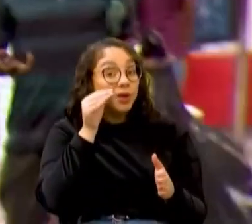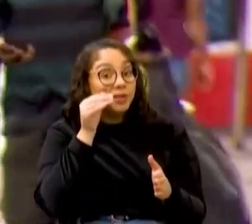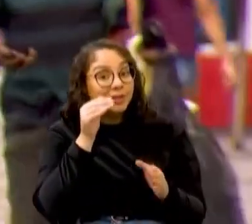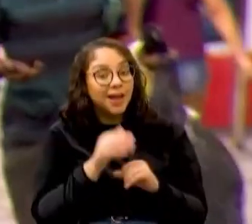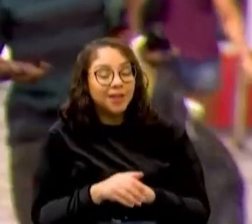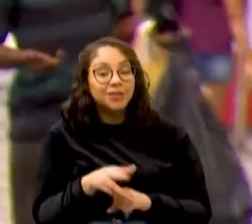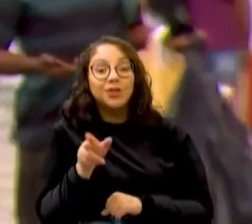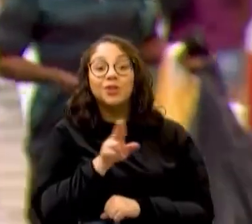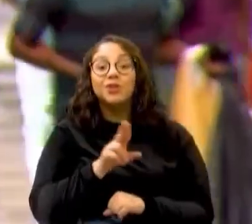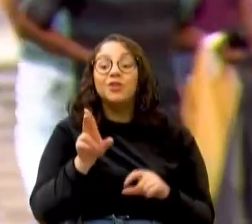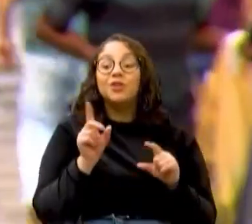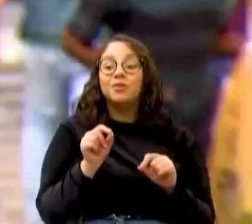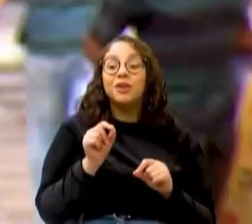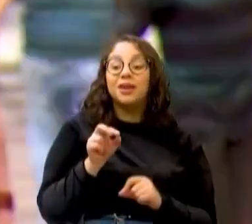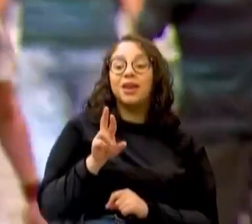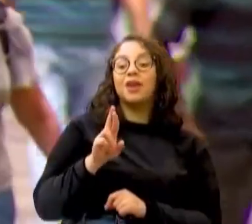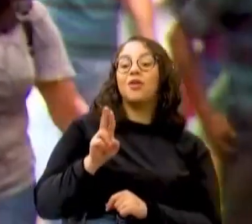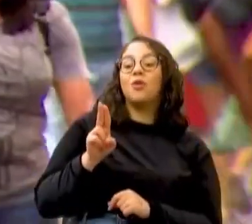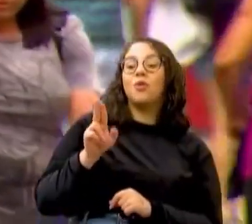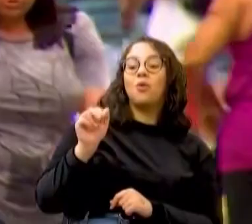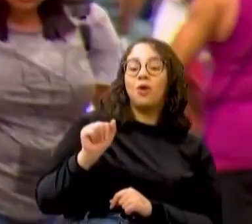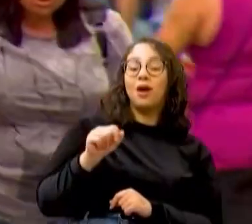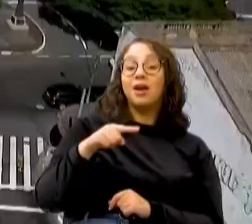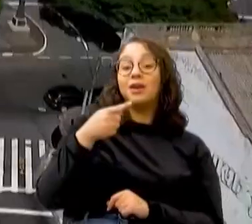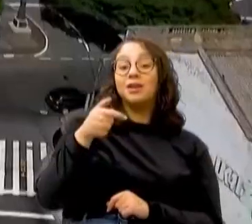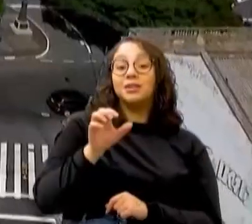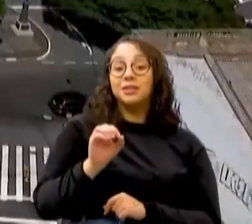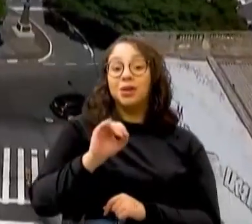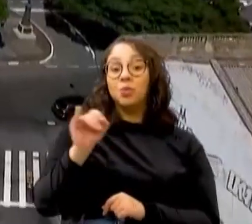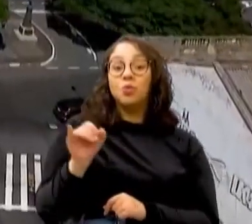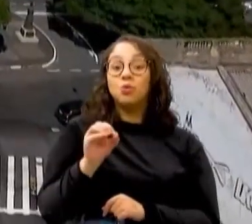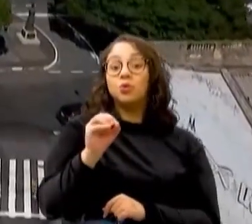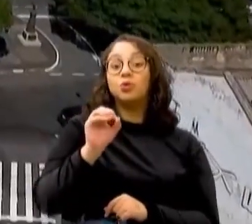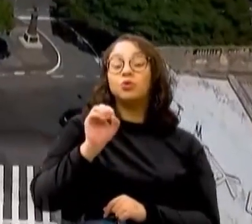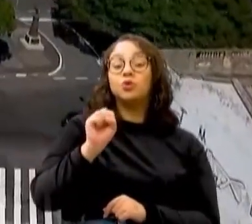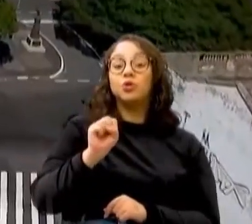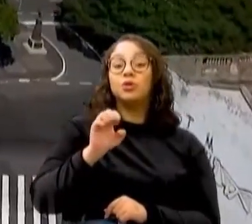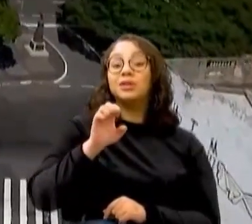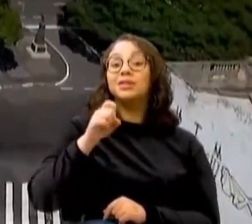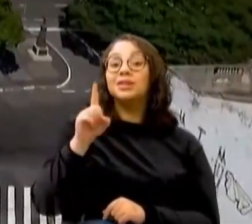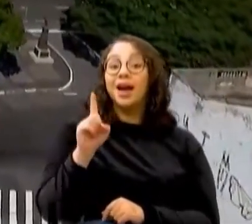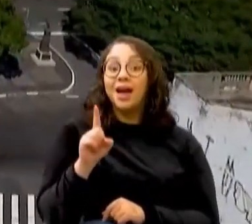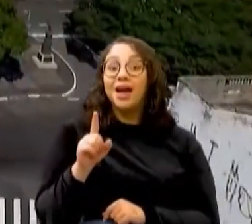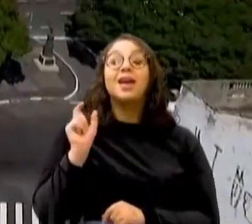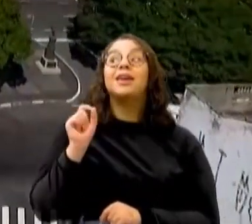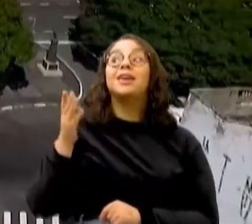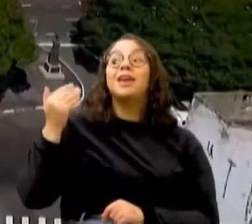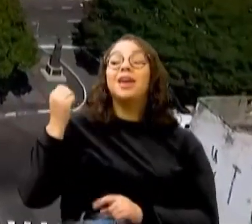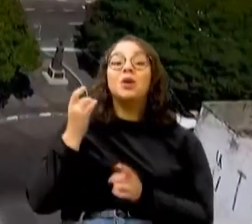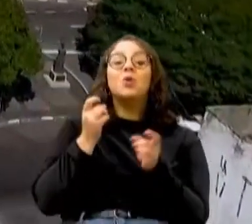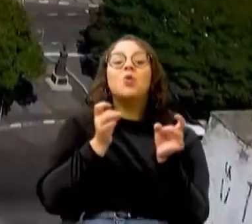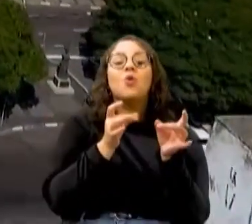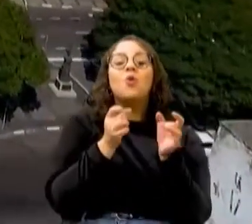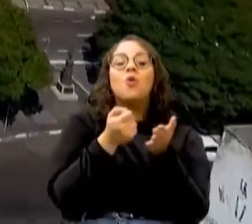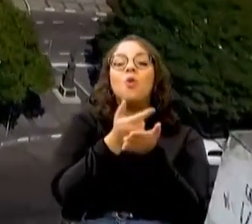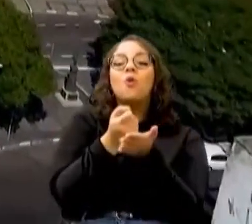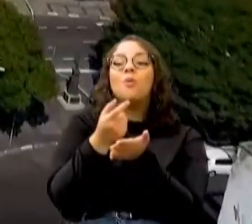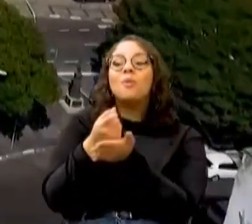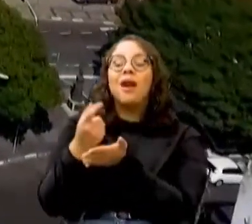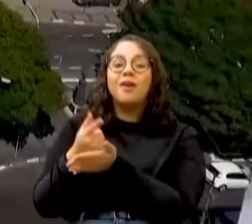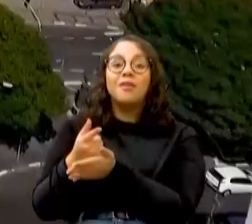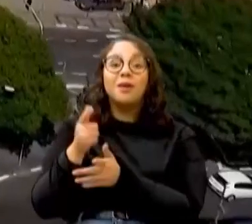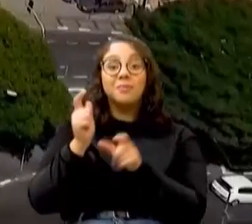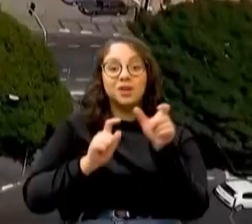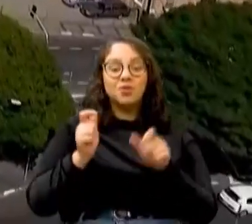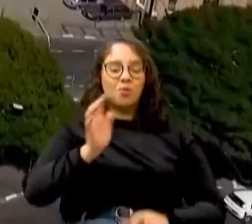vocês ela era chamada de Rua São José quem comprava na 13 de Maio era quem tinha muito dinheiro era onde